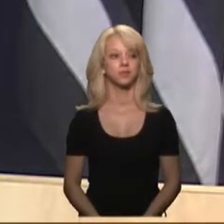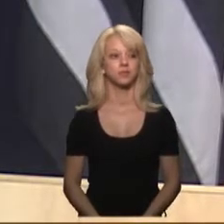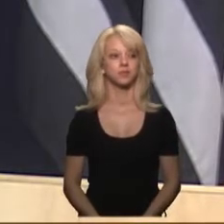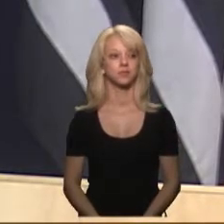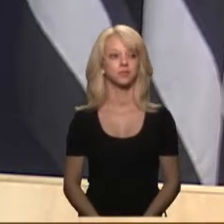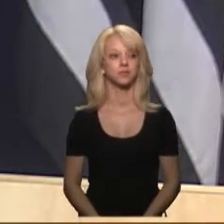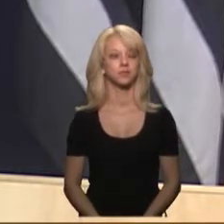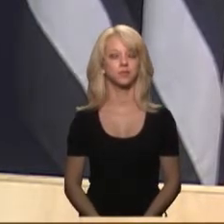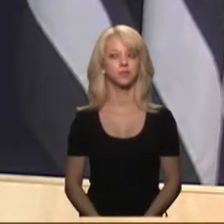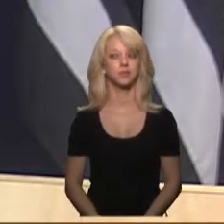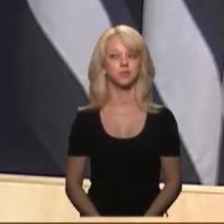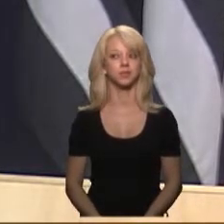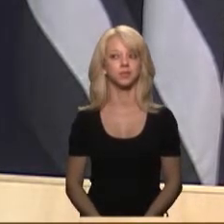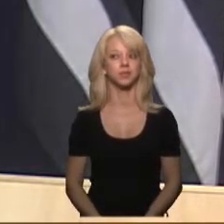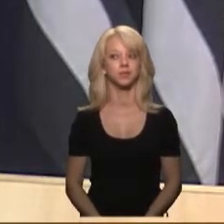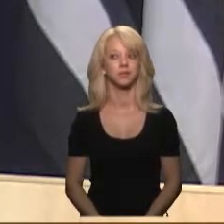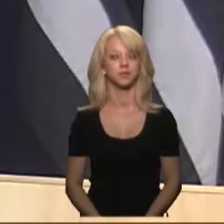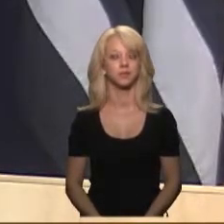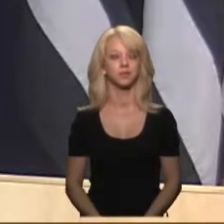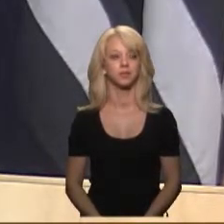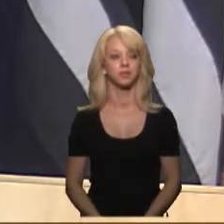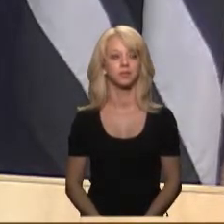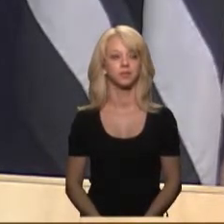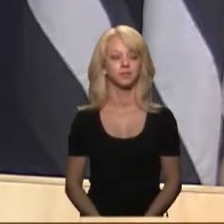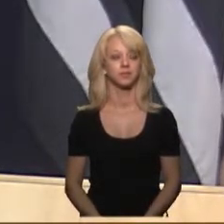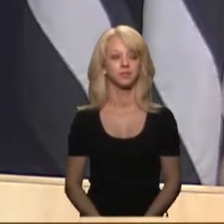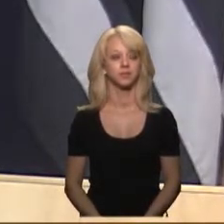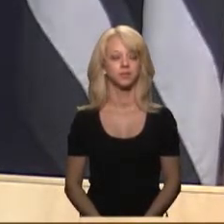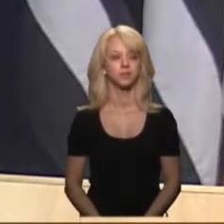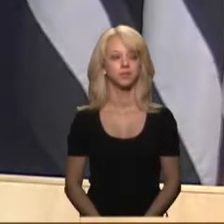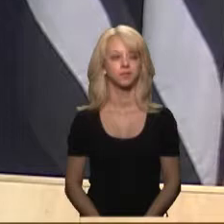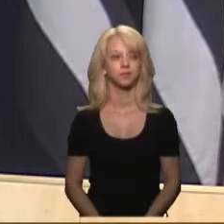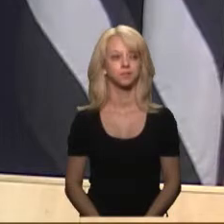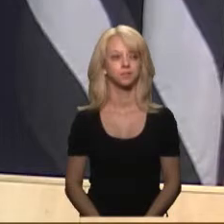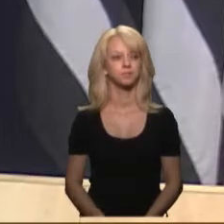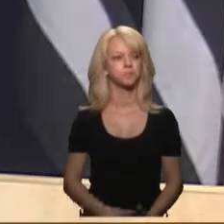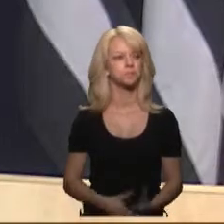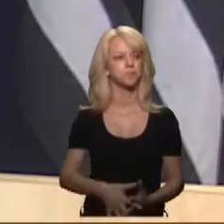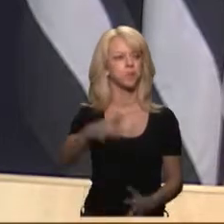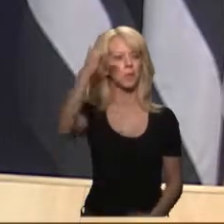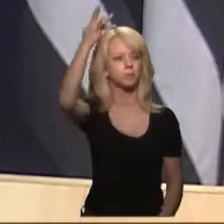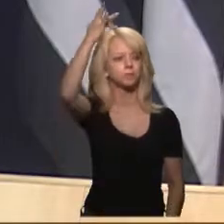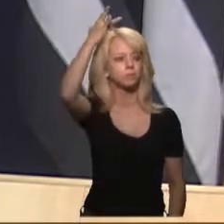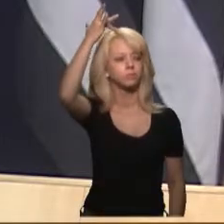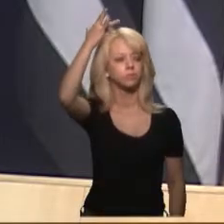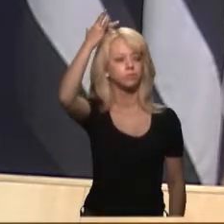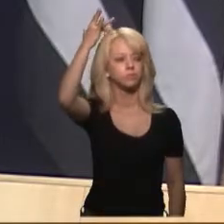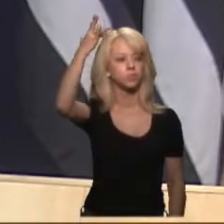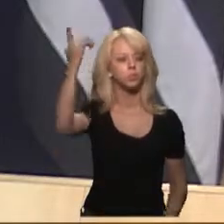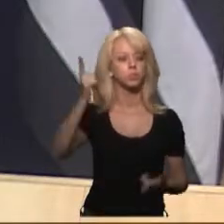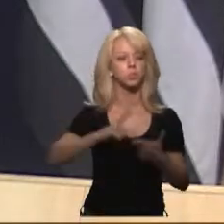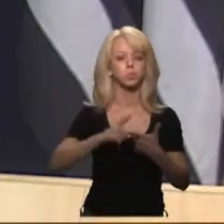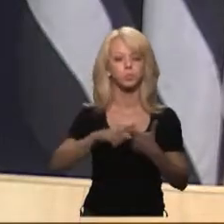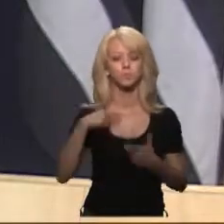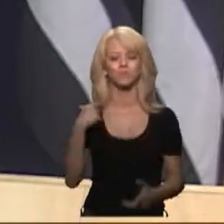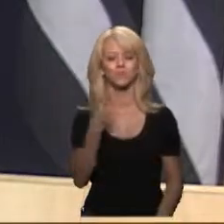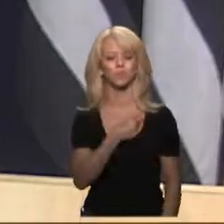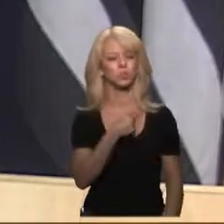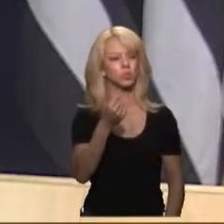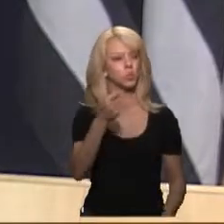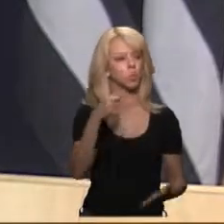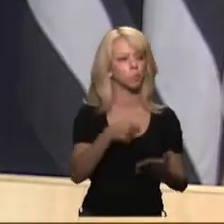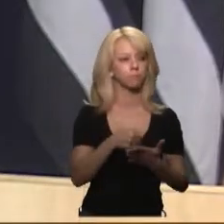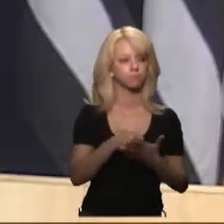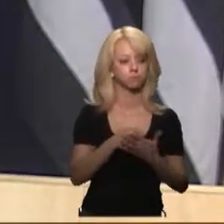de processos na justiça. Veja que absurdo, e essa é a nossa sociedade. E aí, às vezes, nós cobramos celeridade